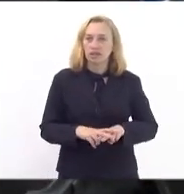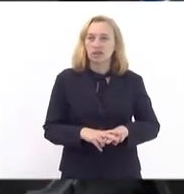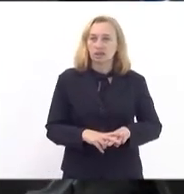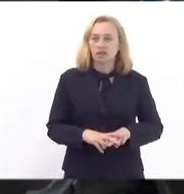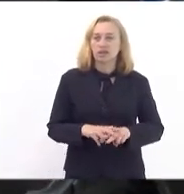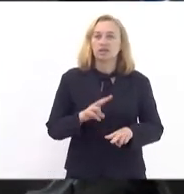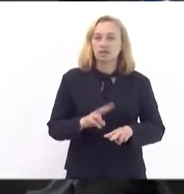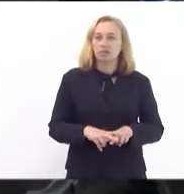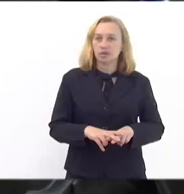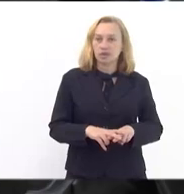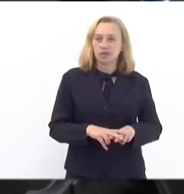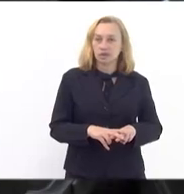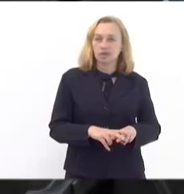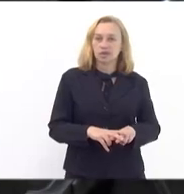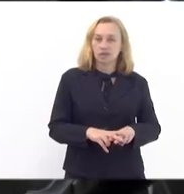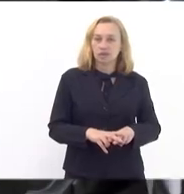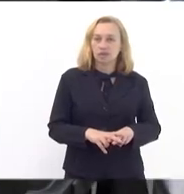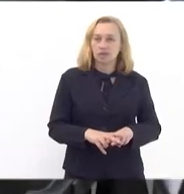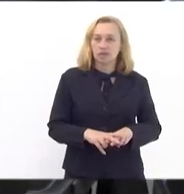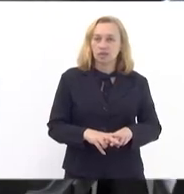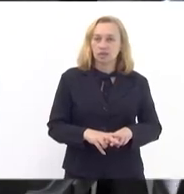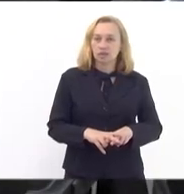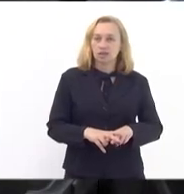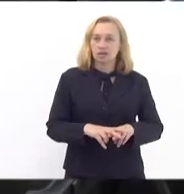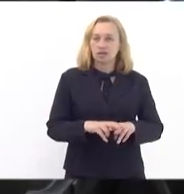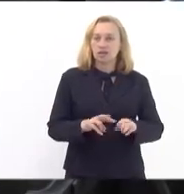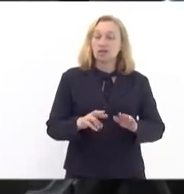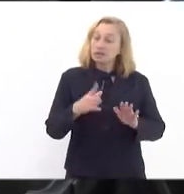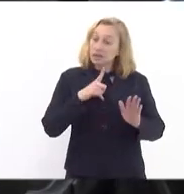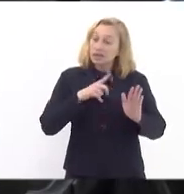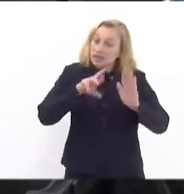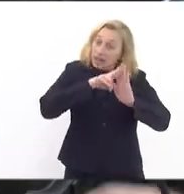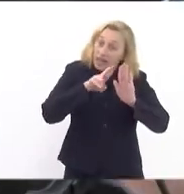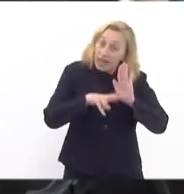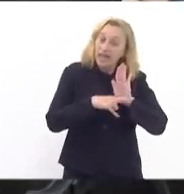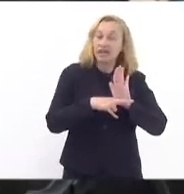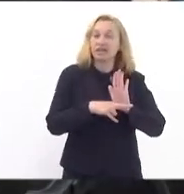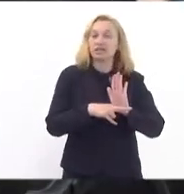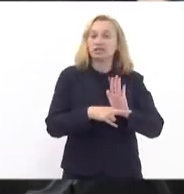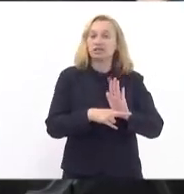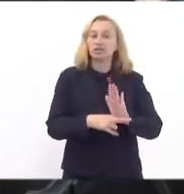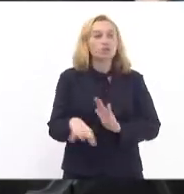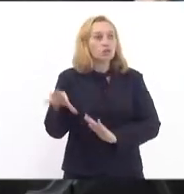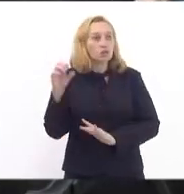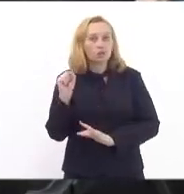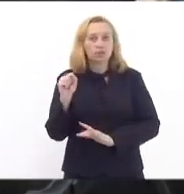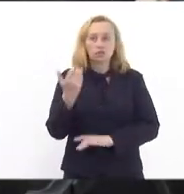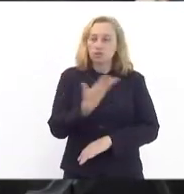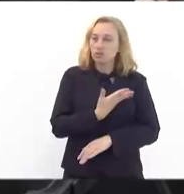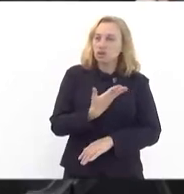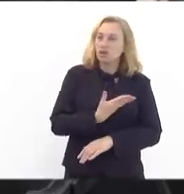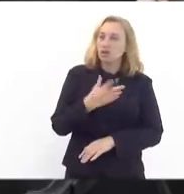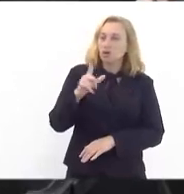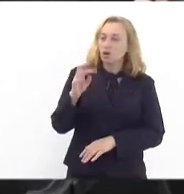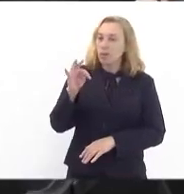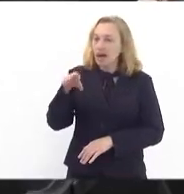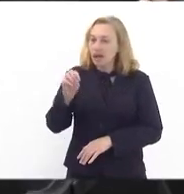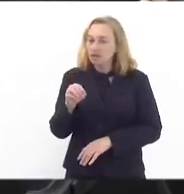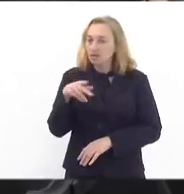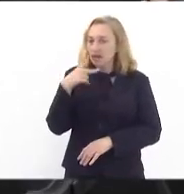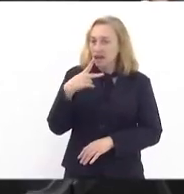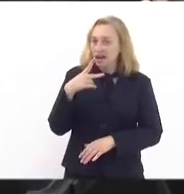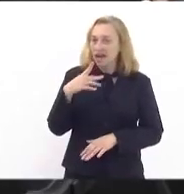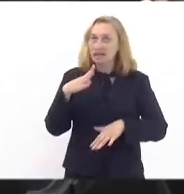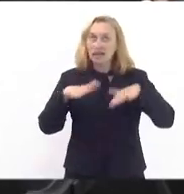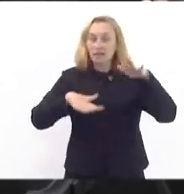causam desastre até tem que ter que chama Norma isso dentro das próprias ligasse porque quando eu ouço nosso amigo Lobato falar dessa circunstância